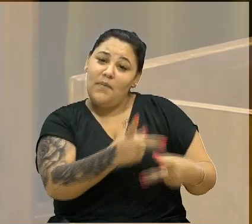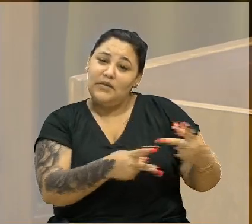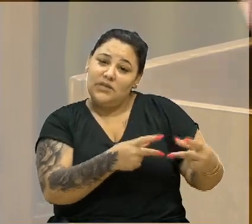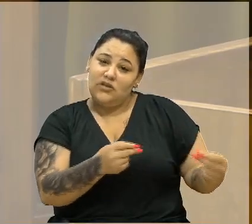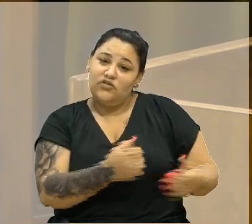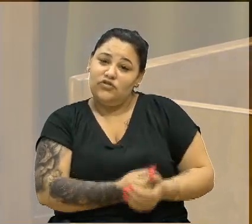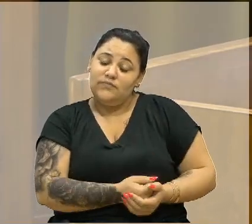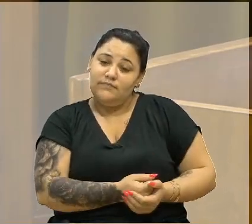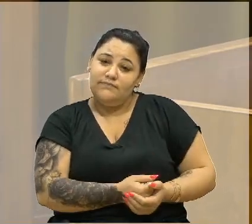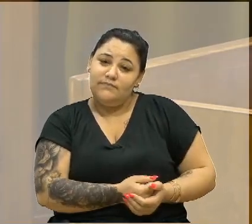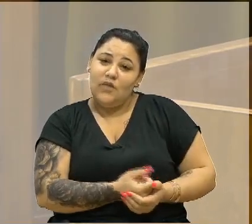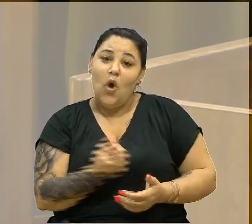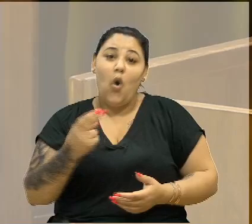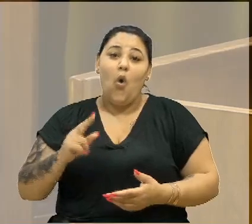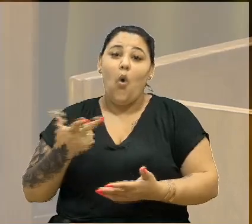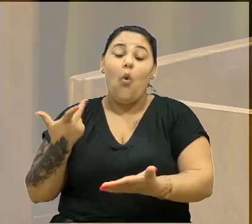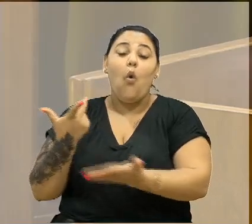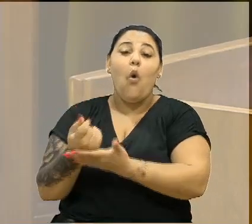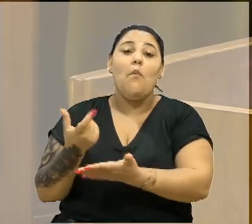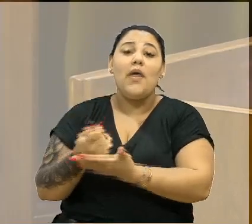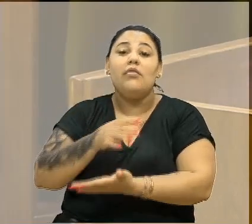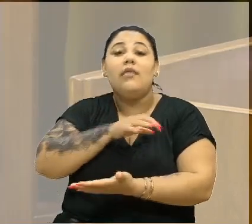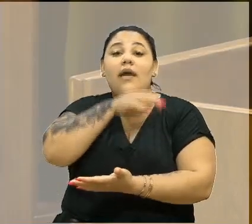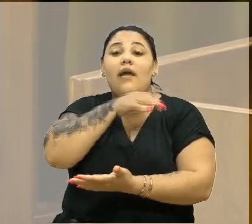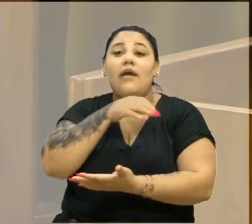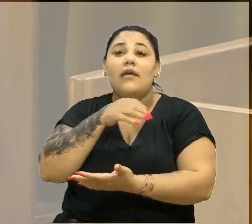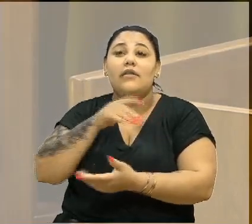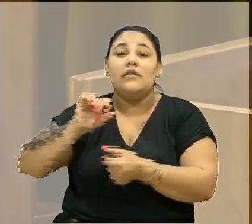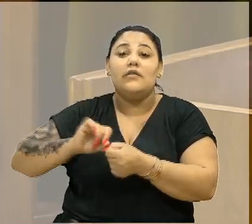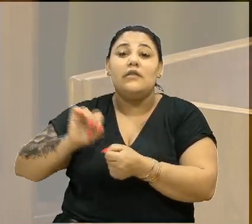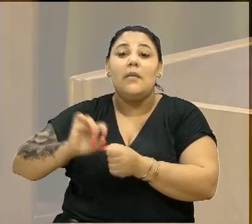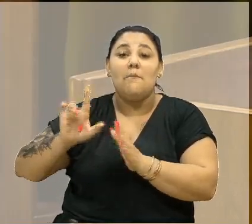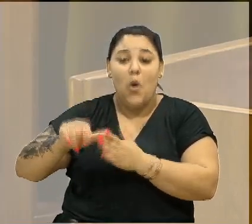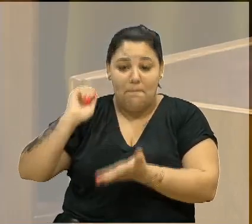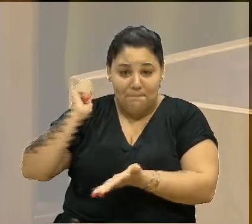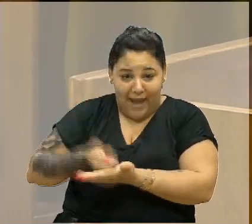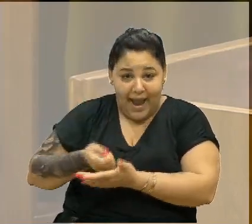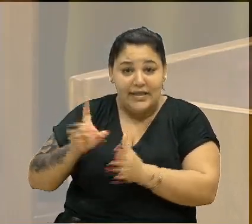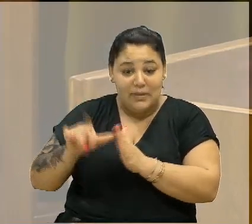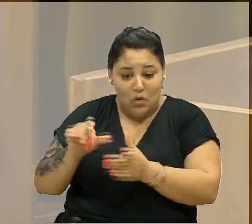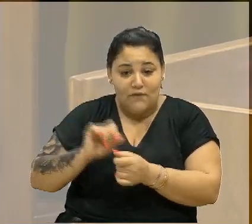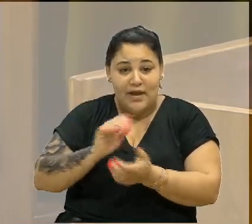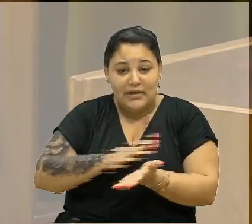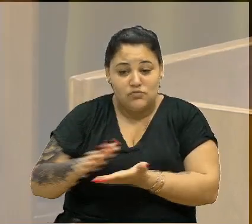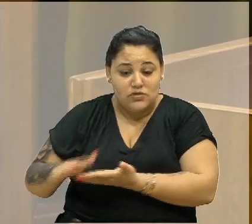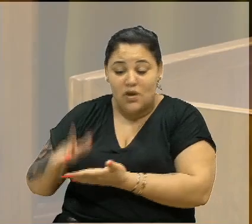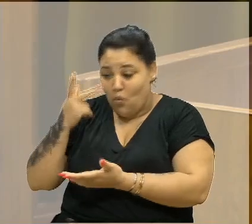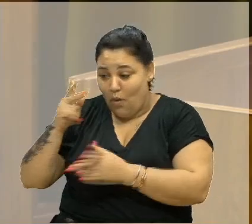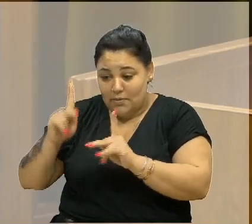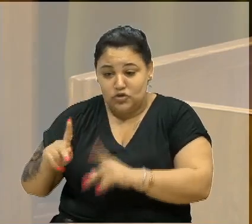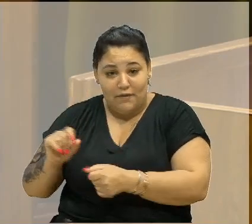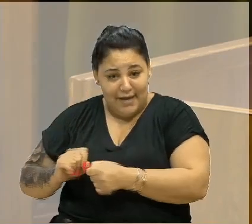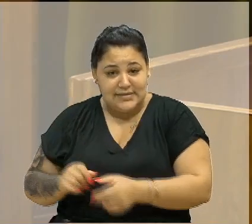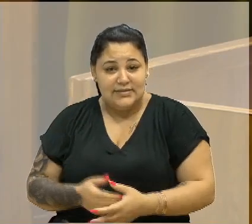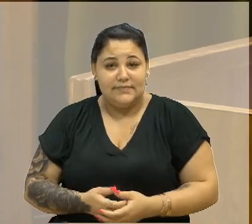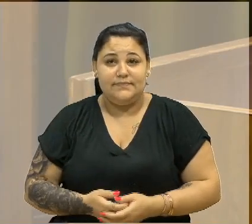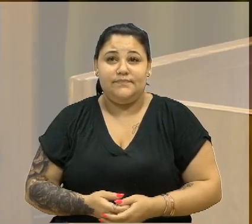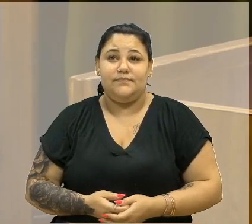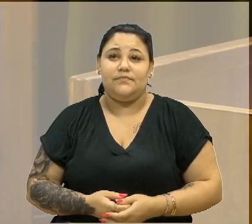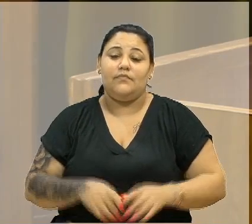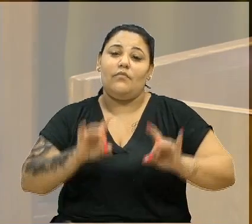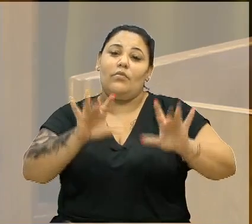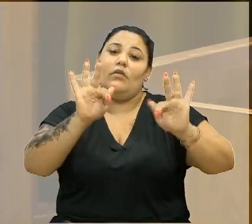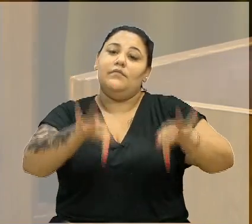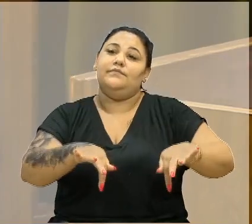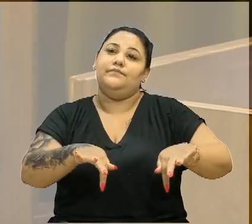isso, trabalham, compram as terras e depois fazem a produção. E tem mais uma que eu quero aqui deixar só para encerrar, presidente. Faça o